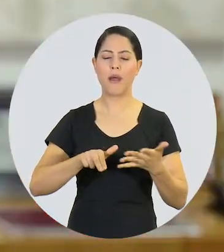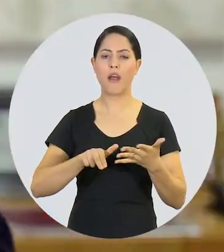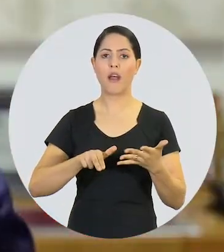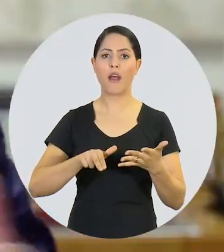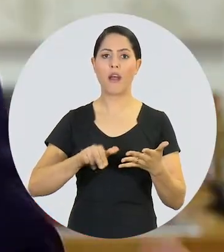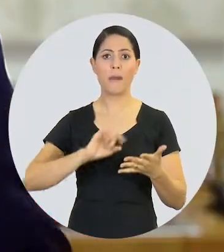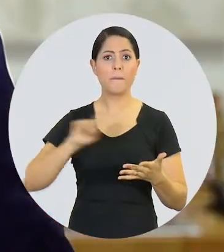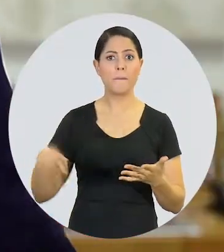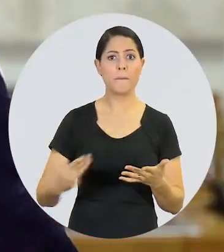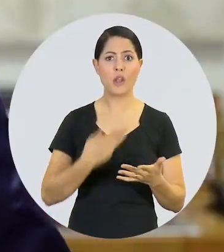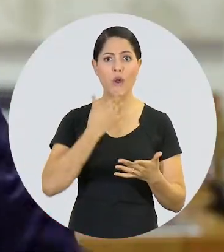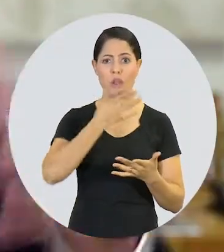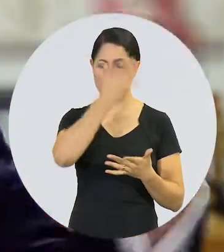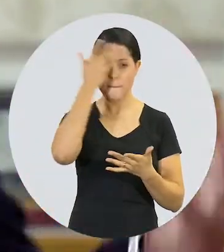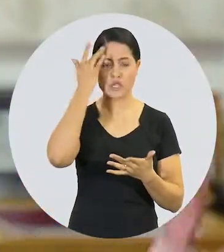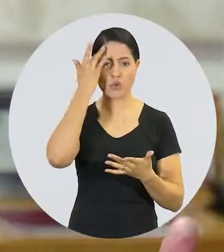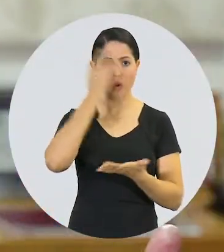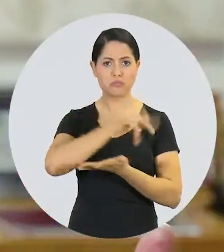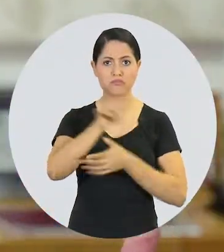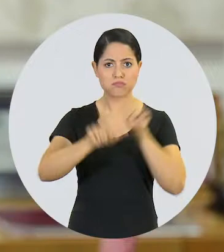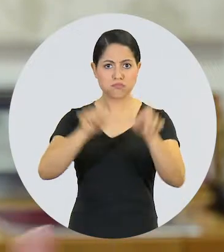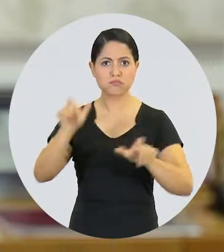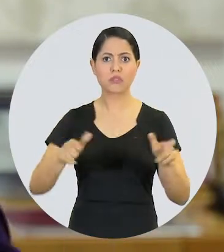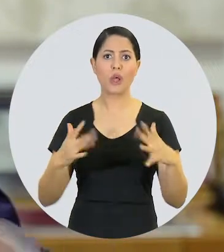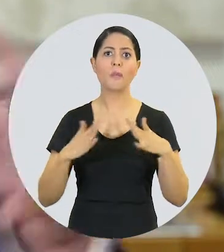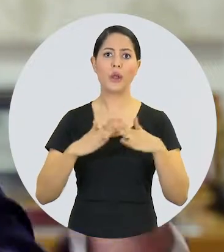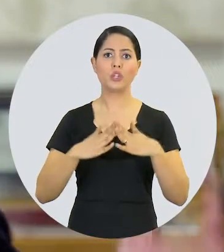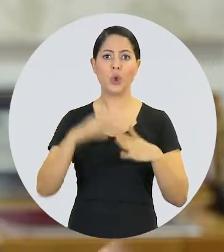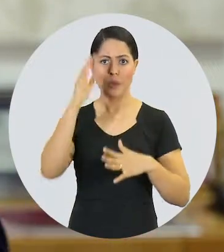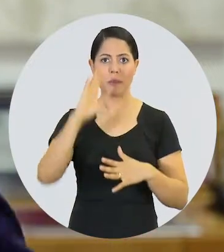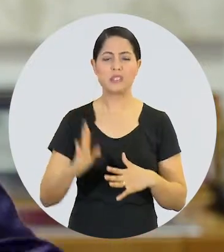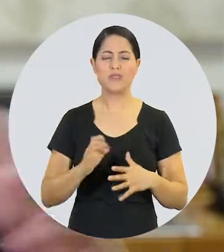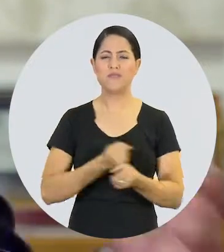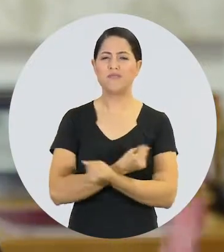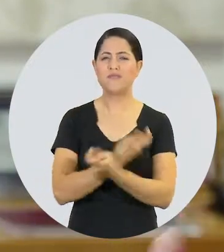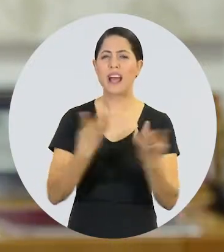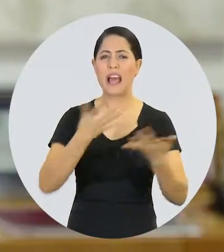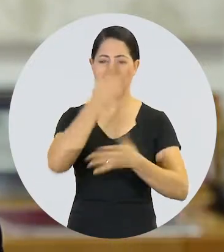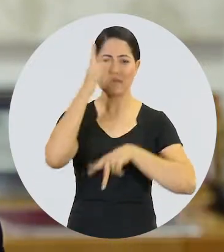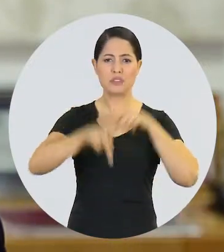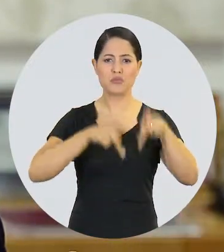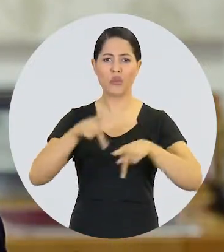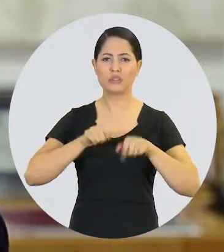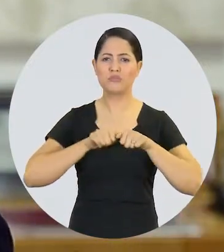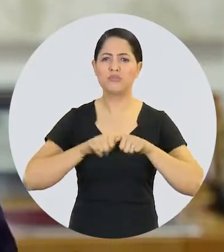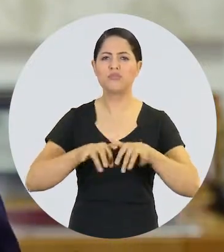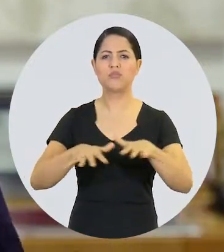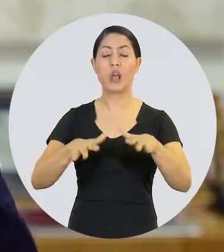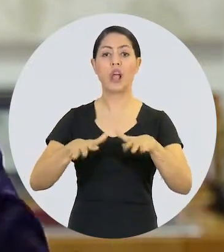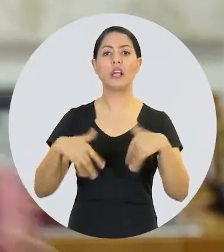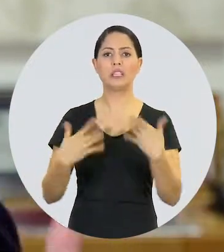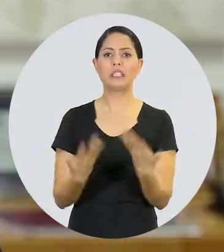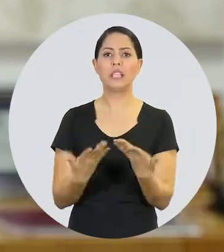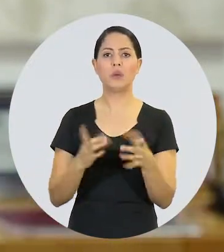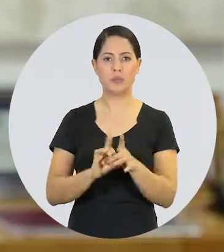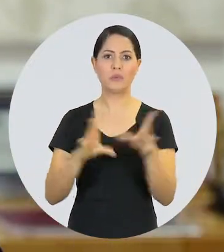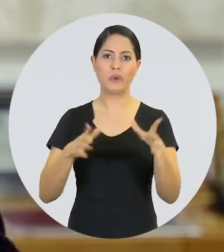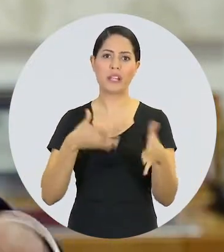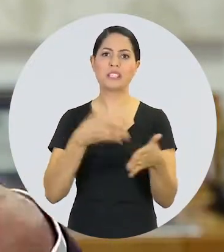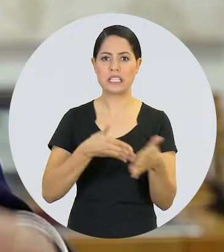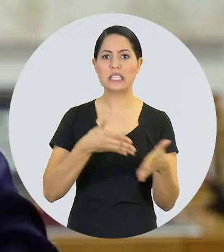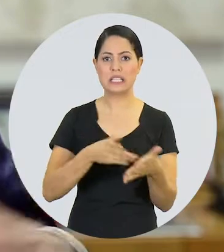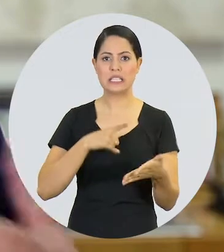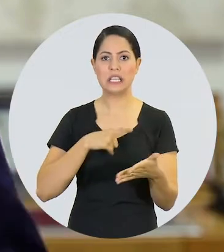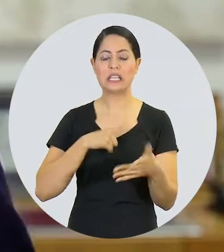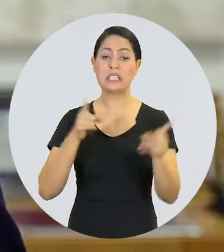nosso caso, milhões de habitantes, milhões de interesses, milhões de pessoas espalhadas por quase um continente. Então ela tem as suas